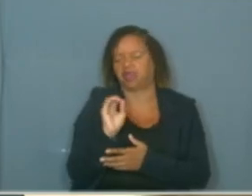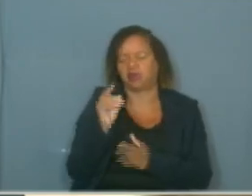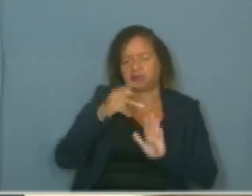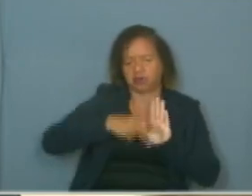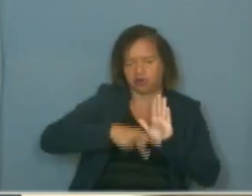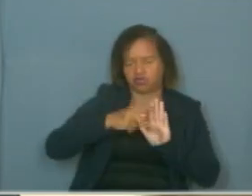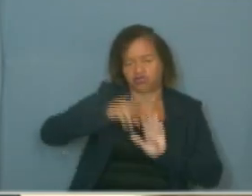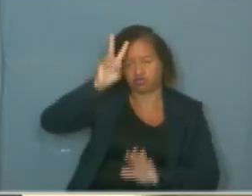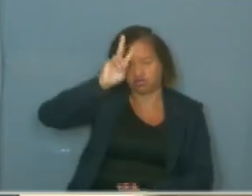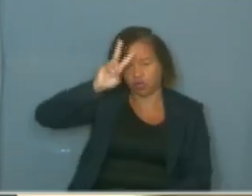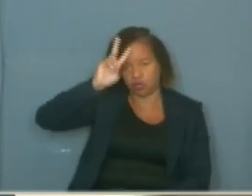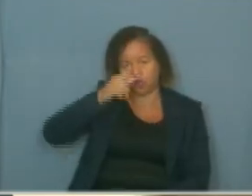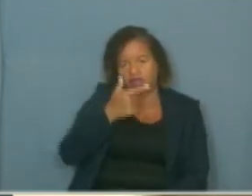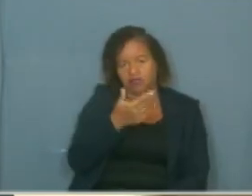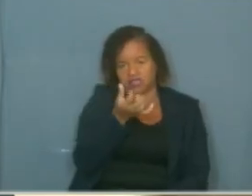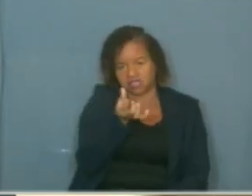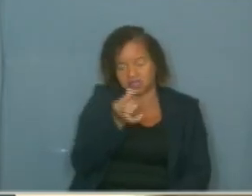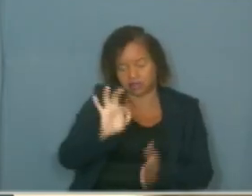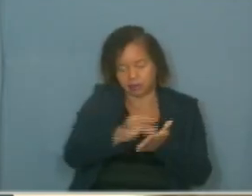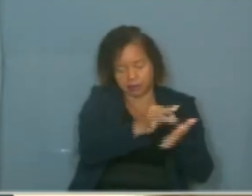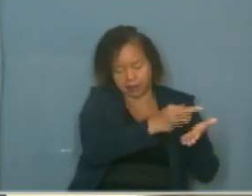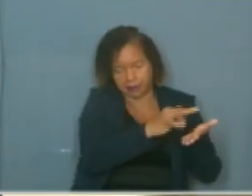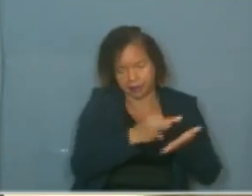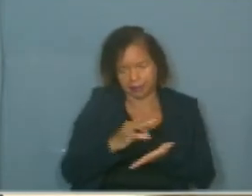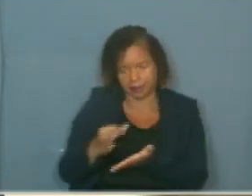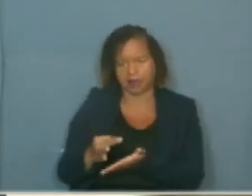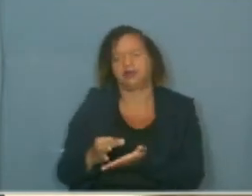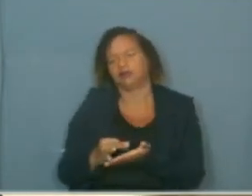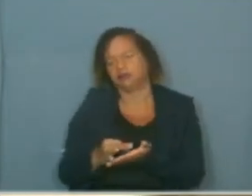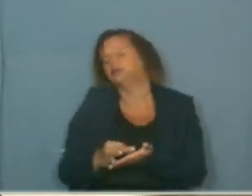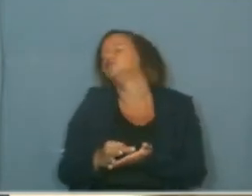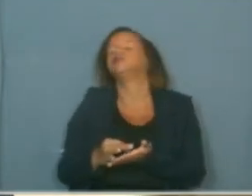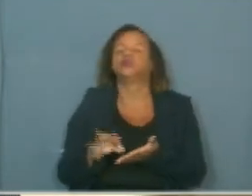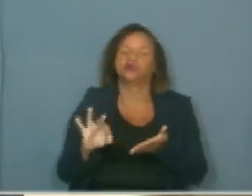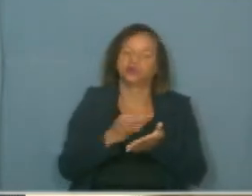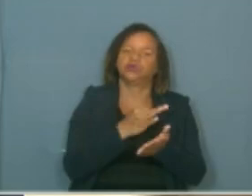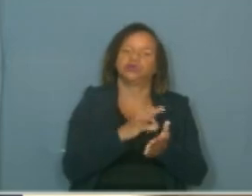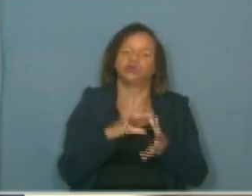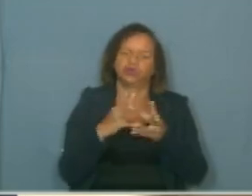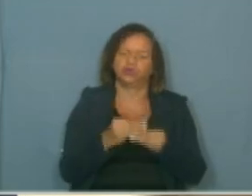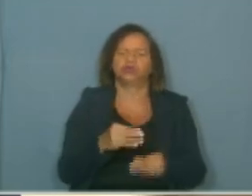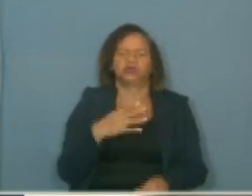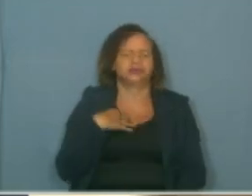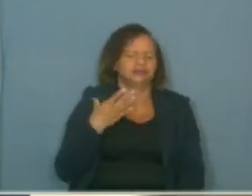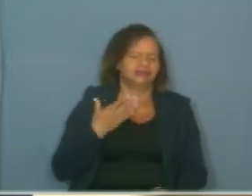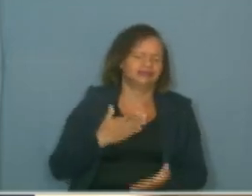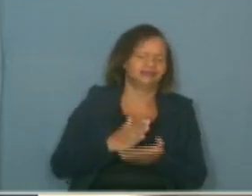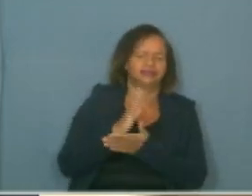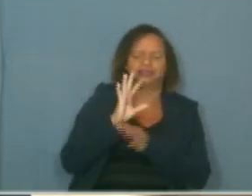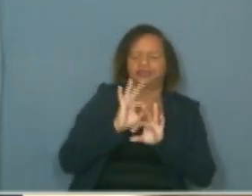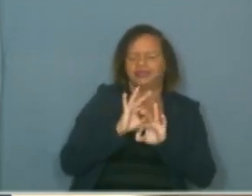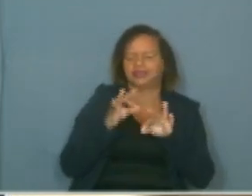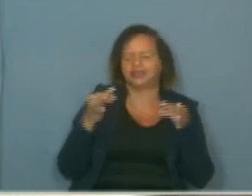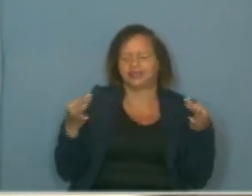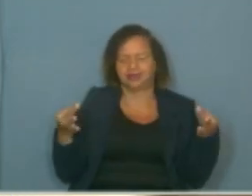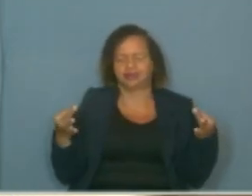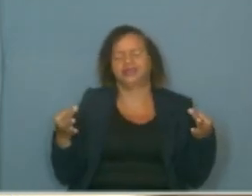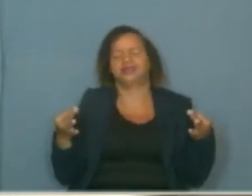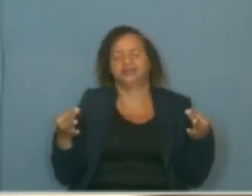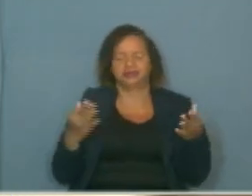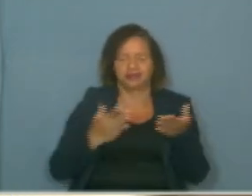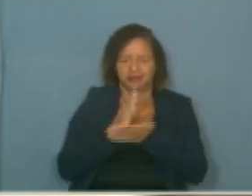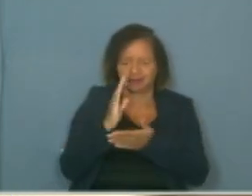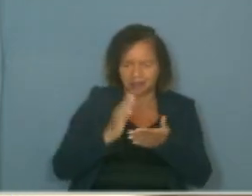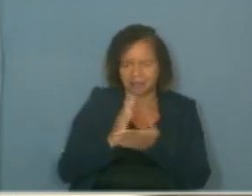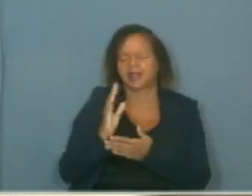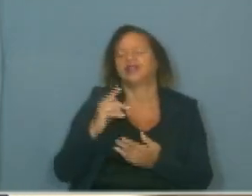projeto histórico, que tem 26 assinaturas de vereadores e vereadoras, autores e autoras, será naturalmente aprovado hoje, será aprovado em